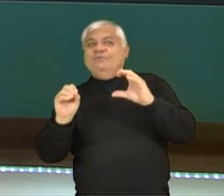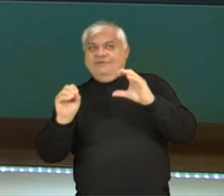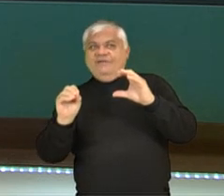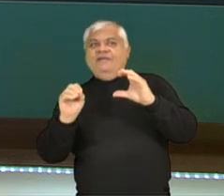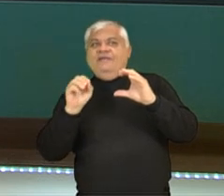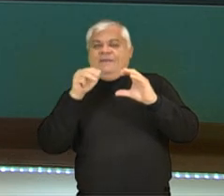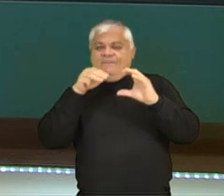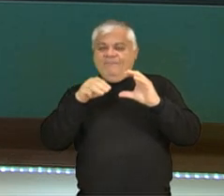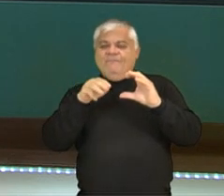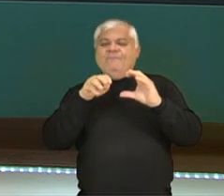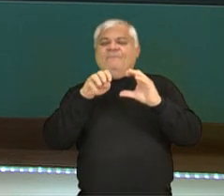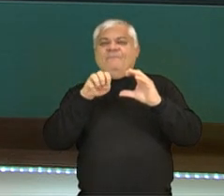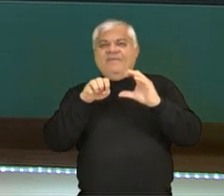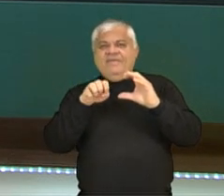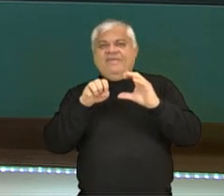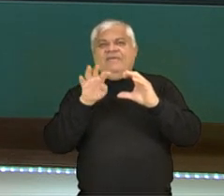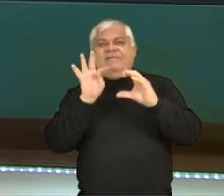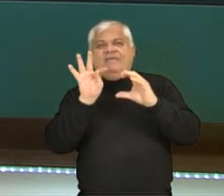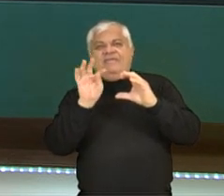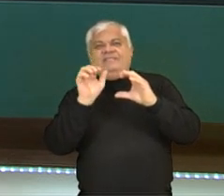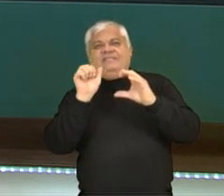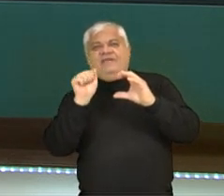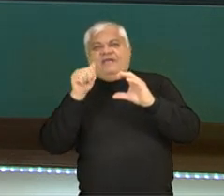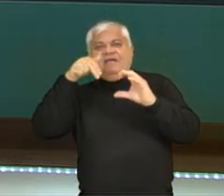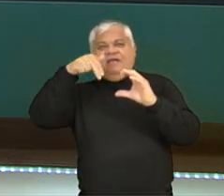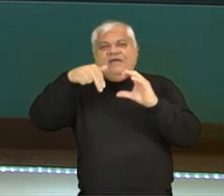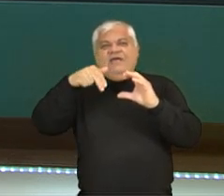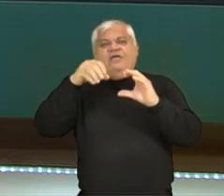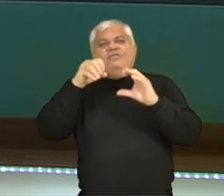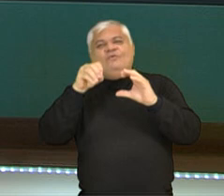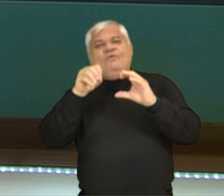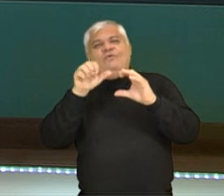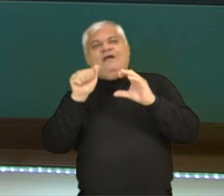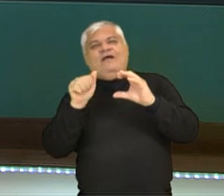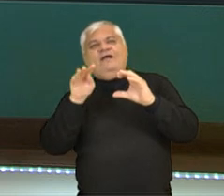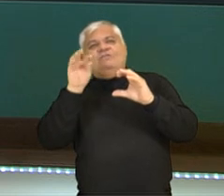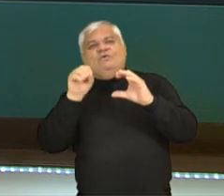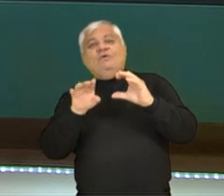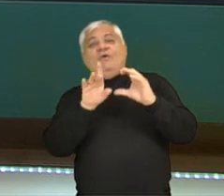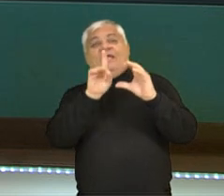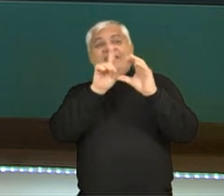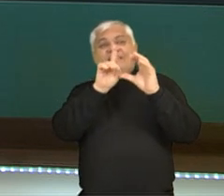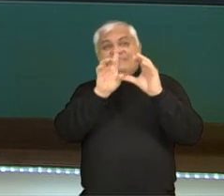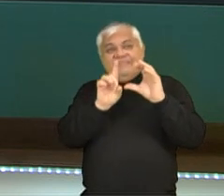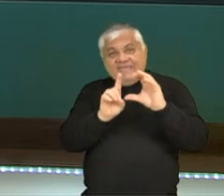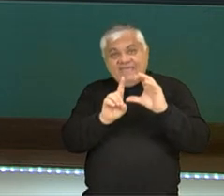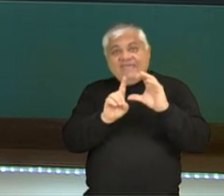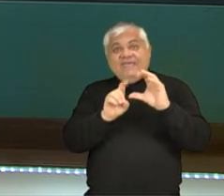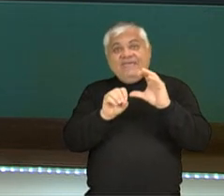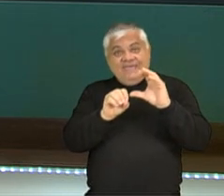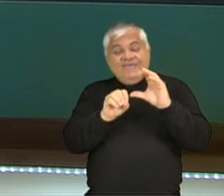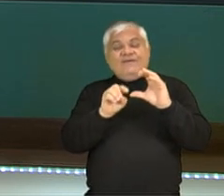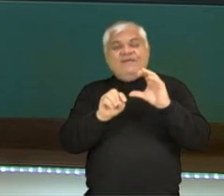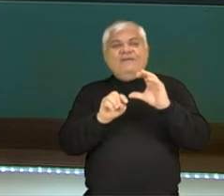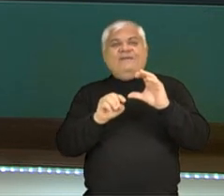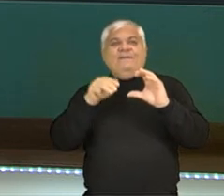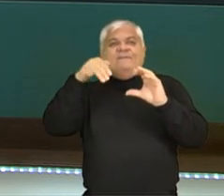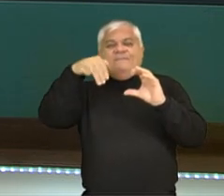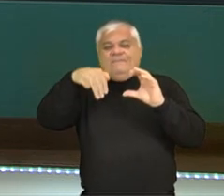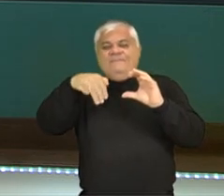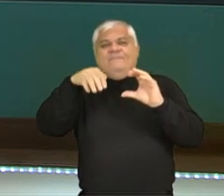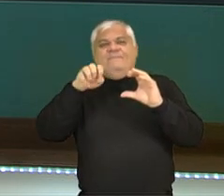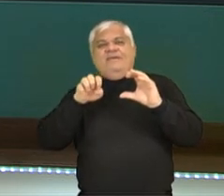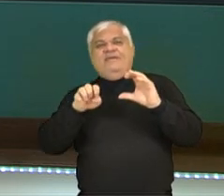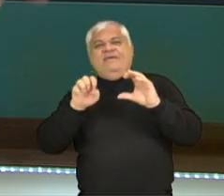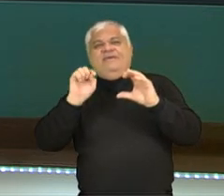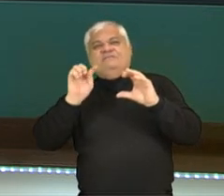oato, metanoato, de, aí este radical aqui ligado ao oxigênio, de um único carbono,